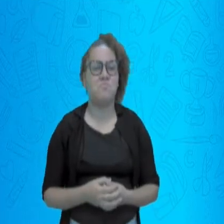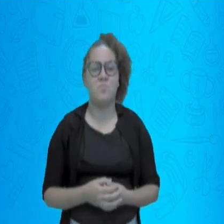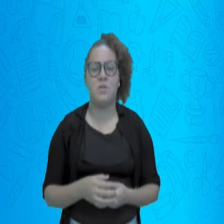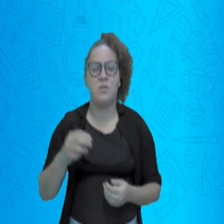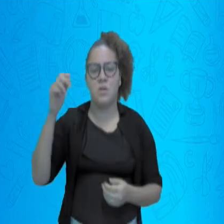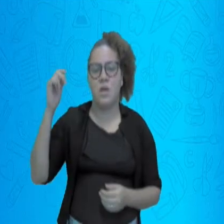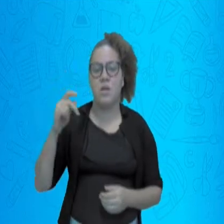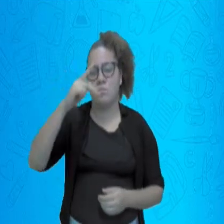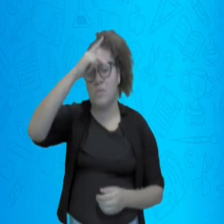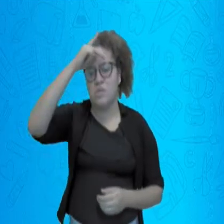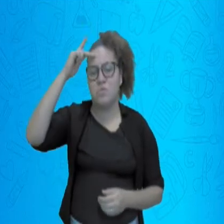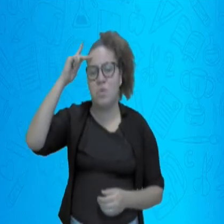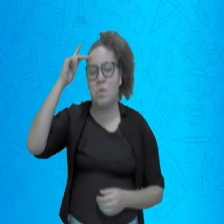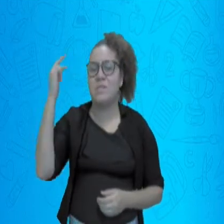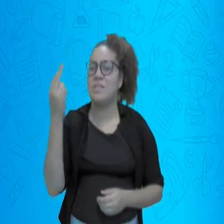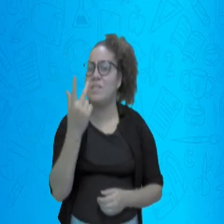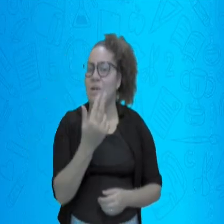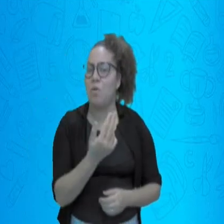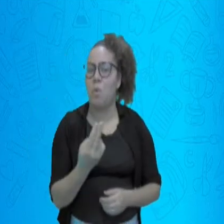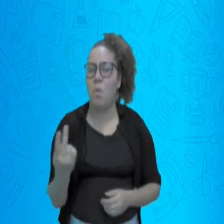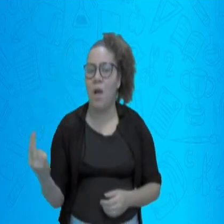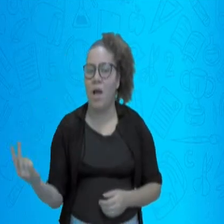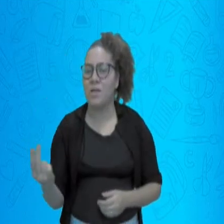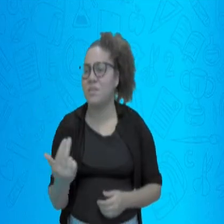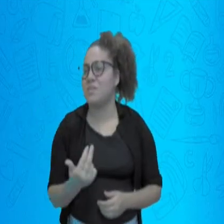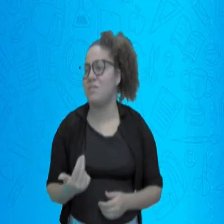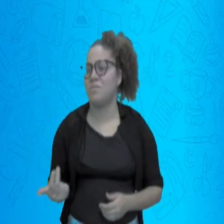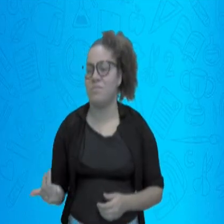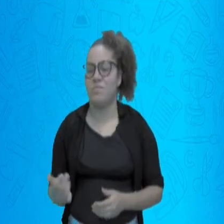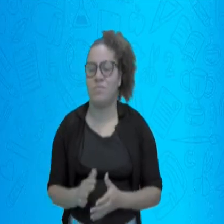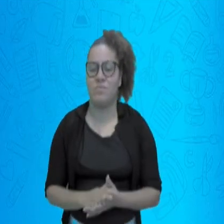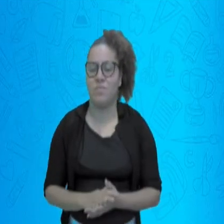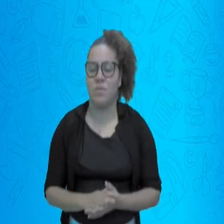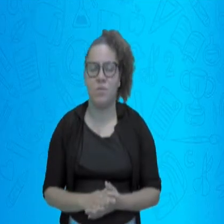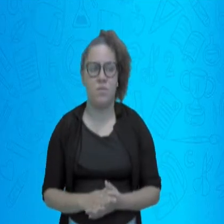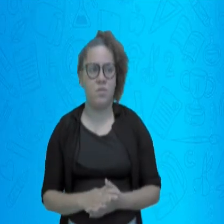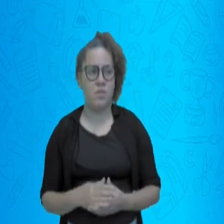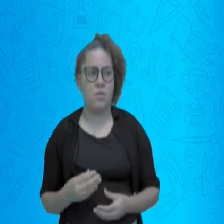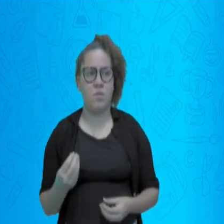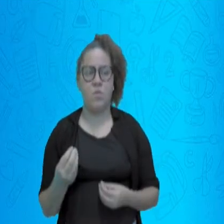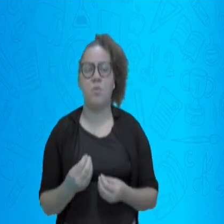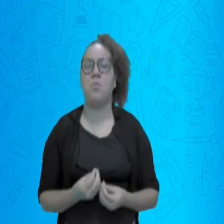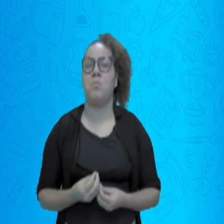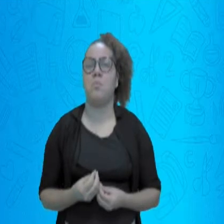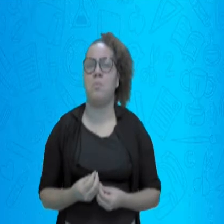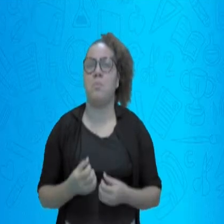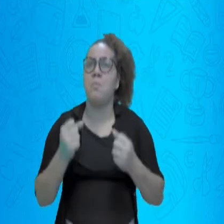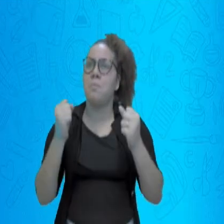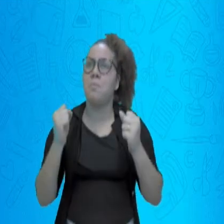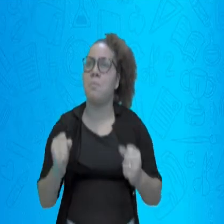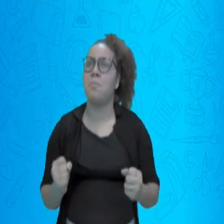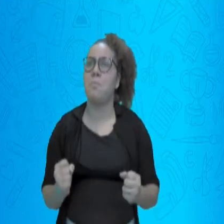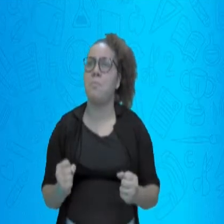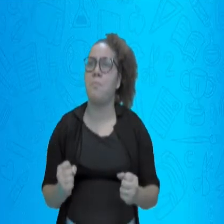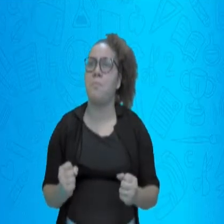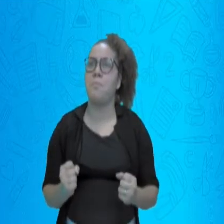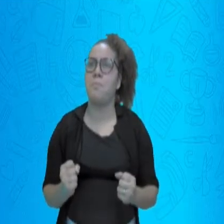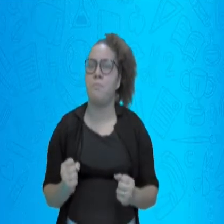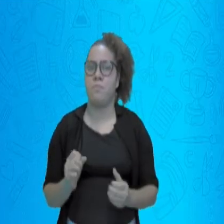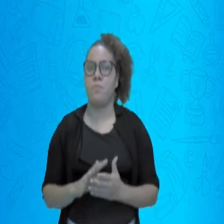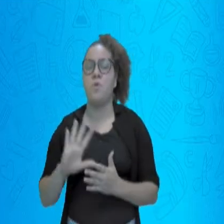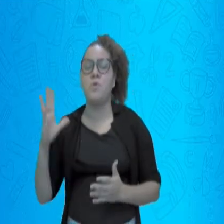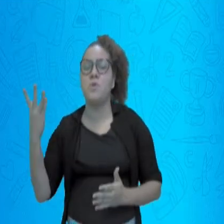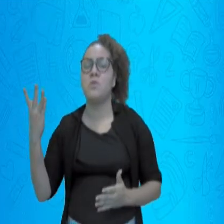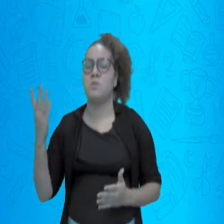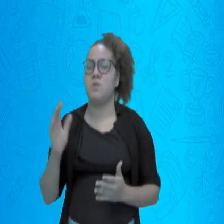é igual. Isso seria interessante? Poderia acontecer isso de alguma forma no nosso